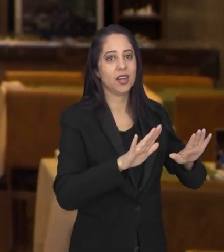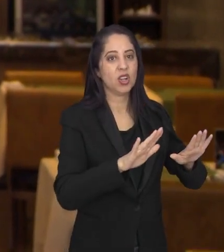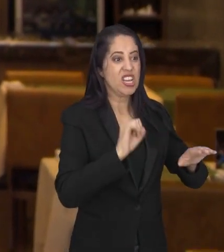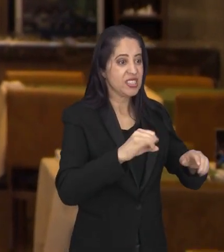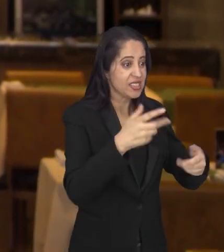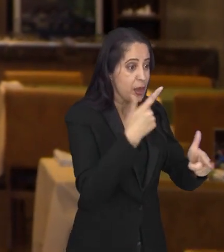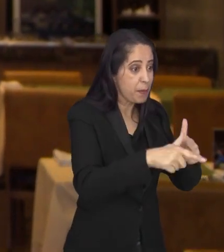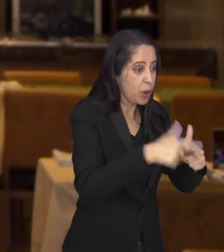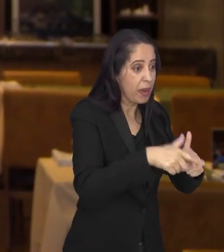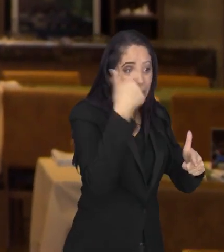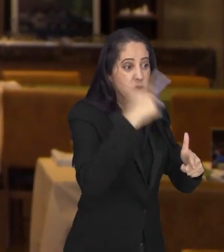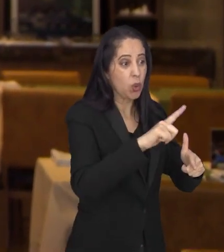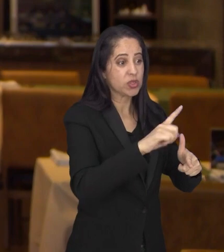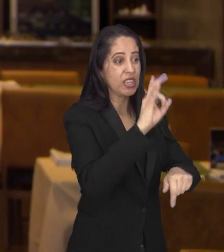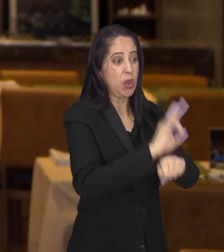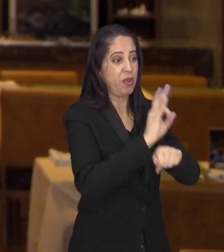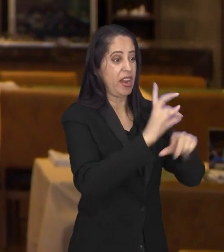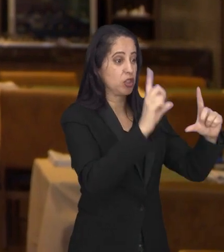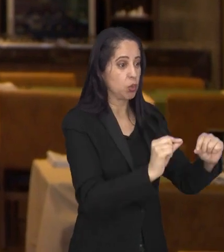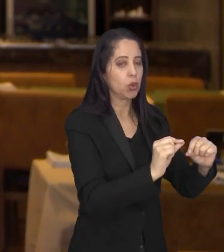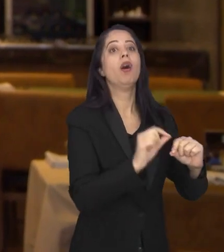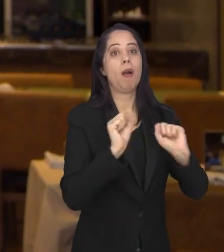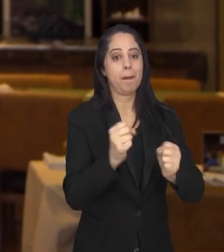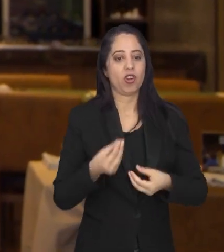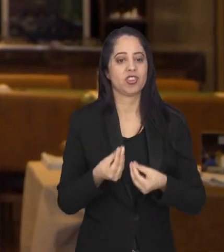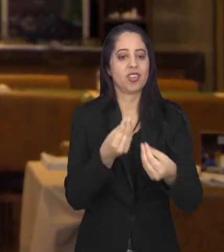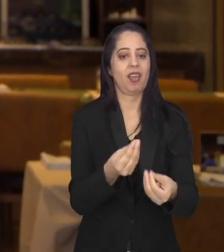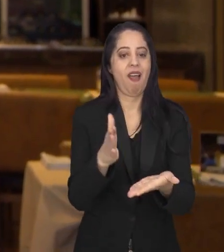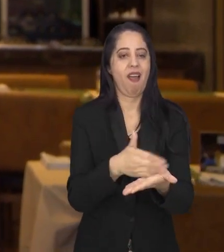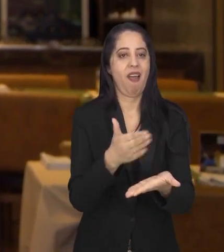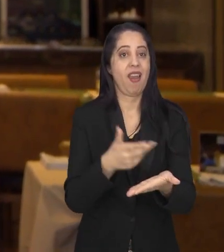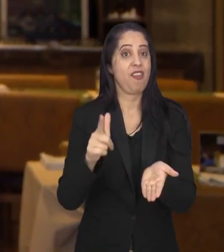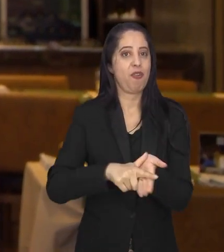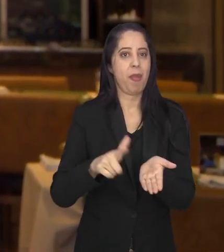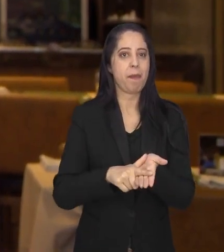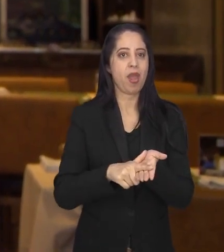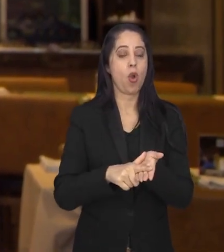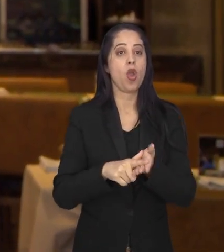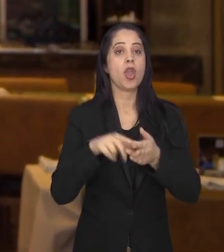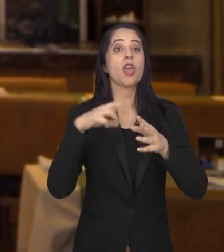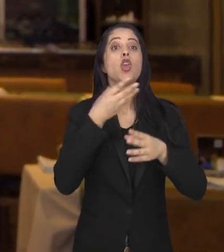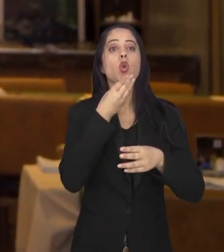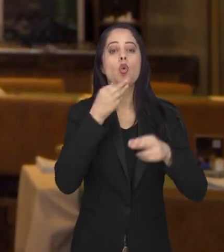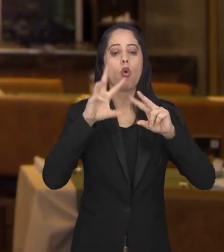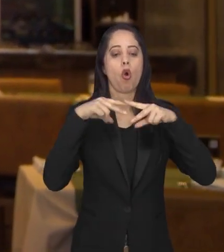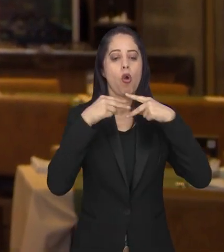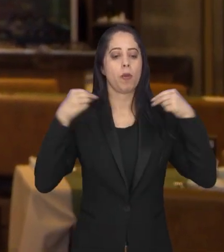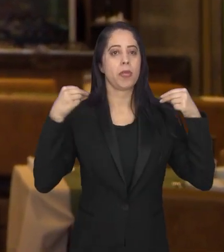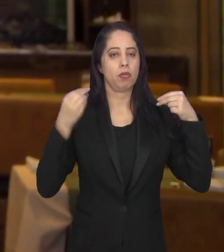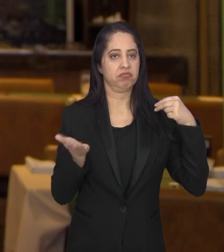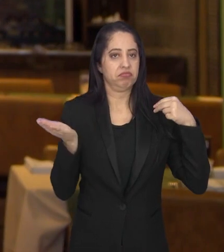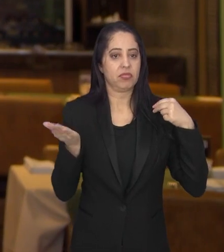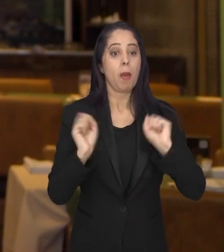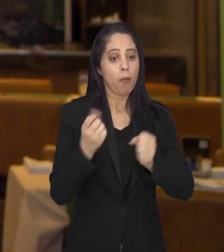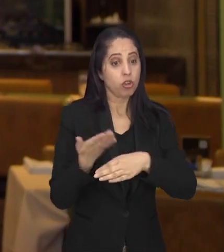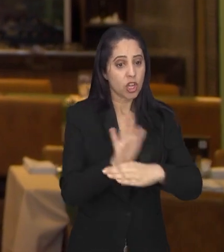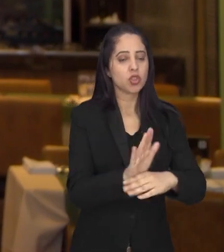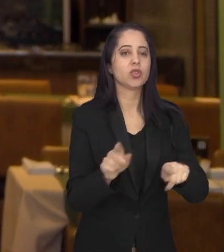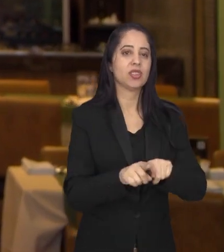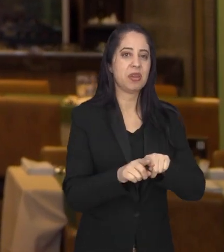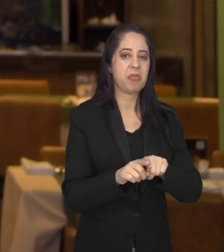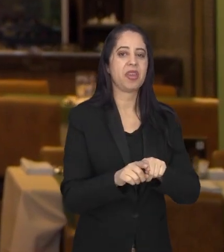disponível em um local de visualização clara a todos os consumidores do estabelecimento. No caso desse restaurante, a senha do shopping